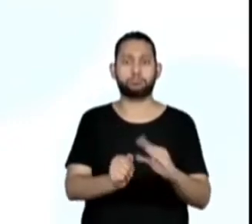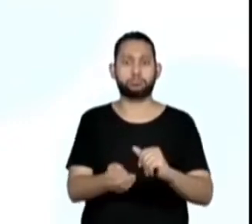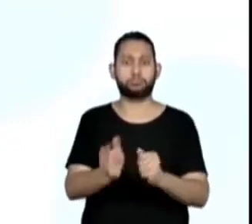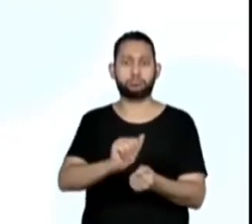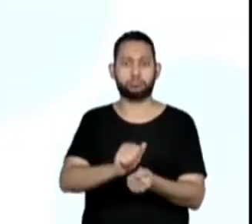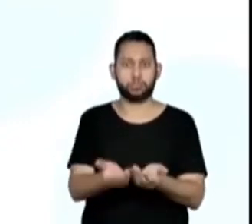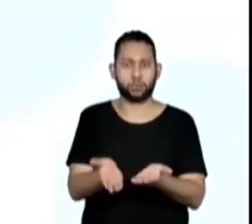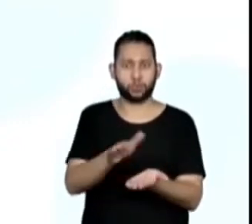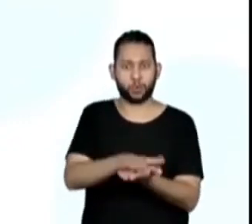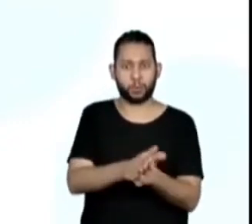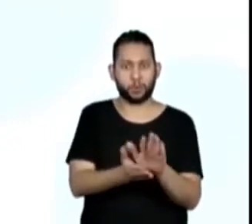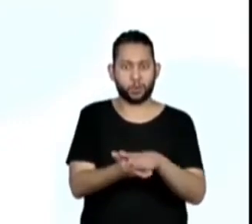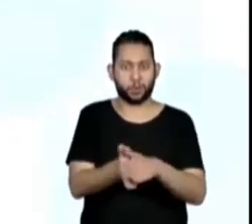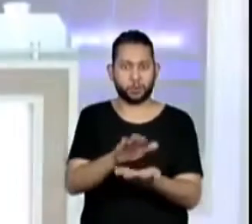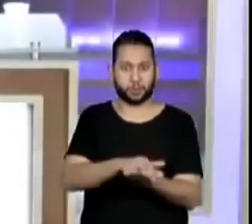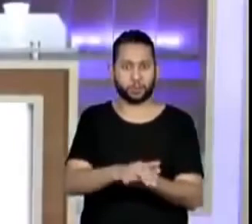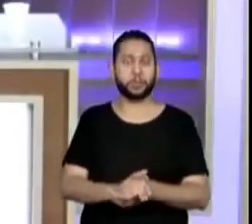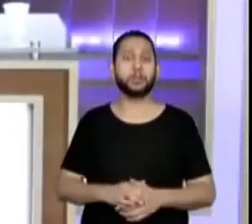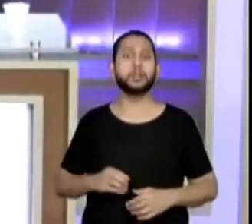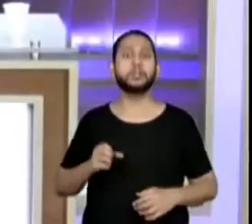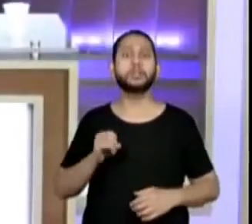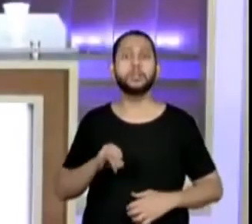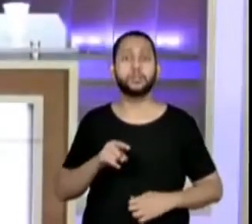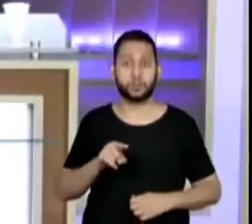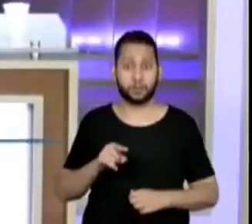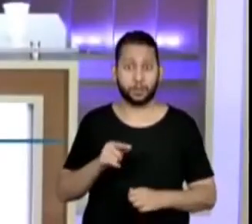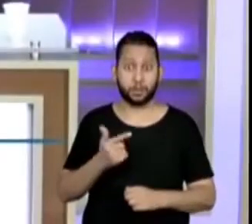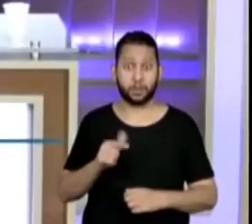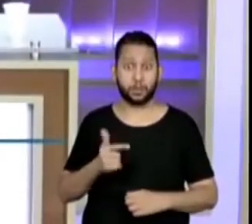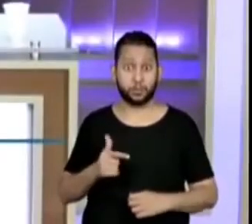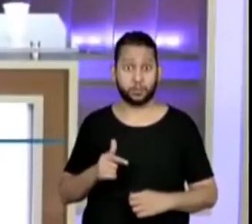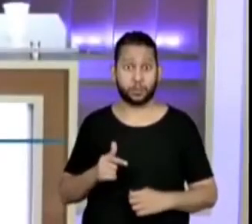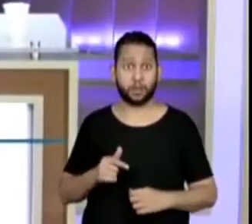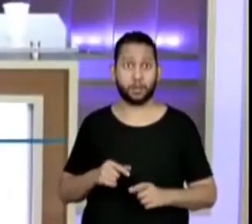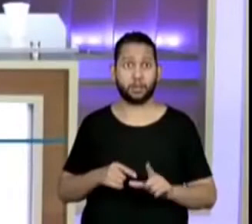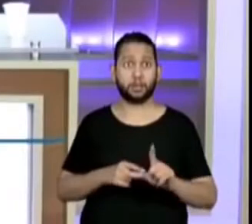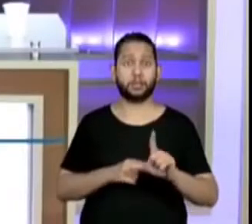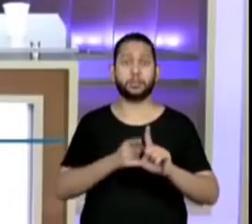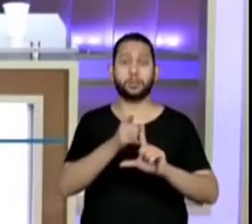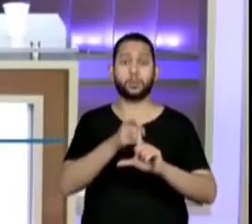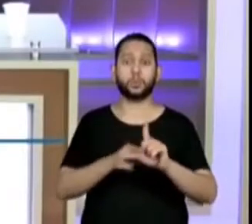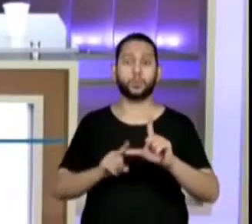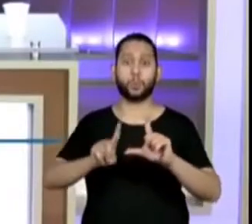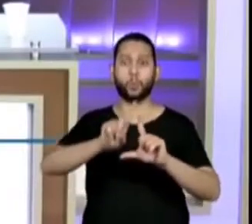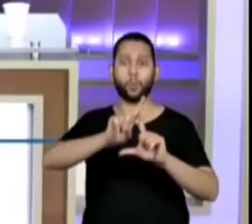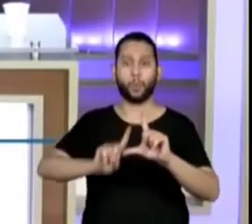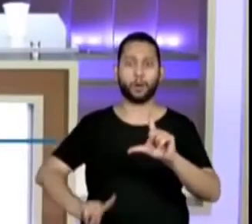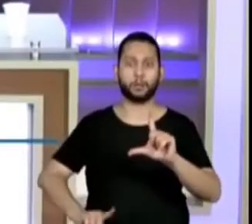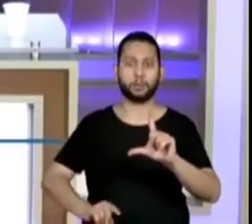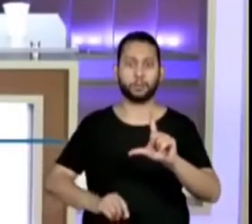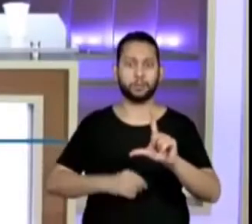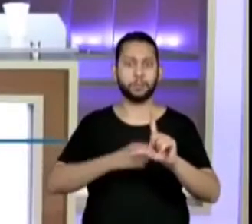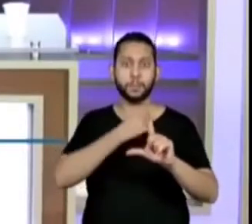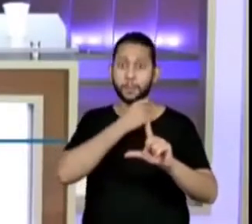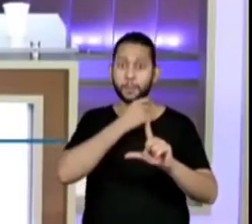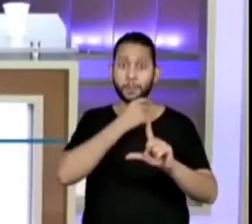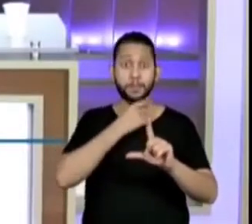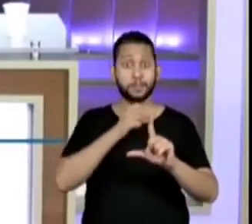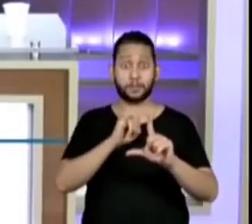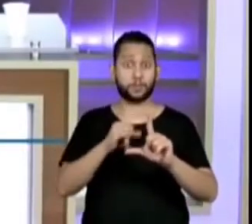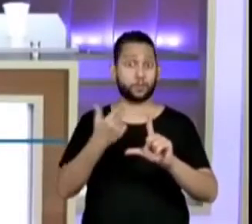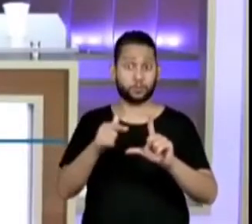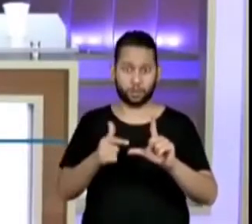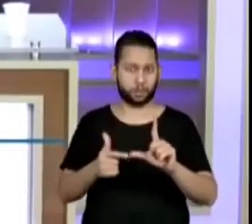Turma, não se preocupa se vocês não tiverem esquadro, tá? Porque ele não é necessário. O importante é você ter